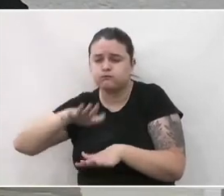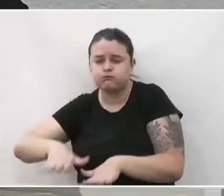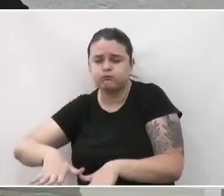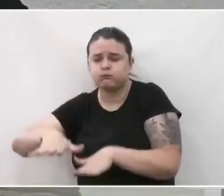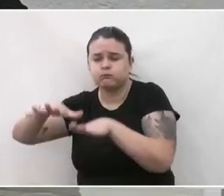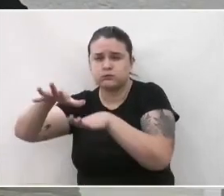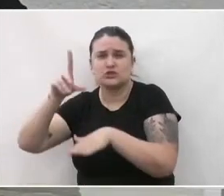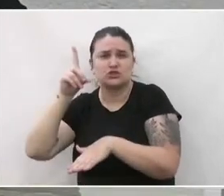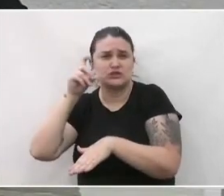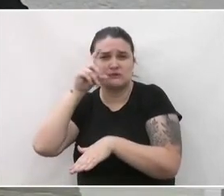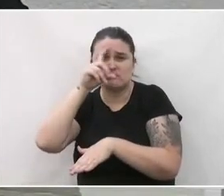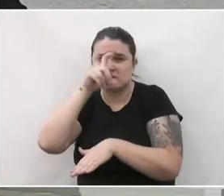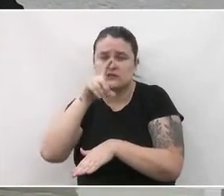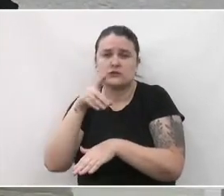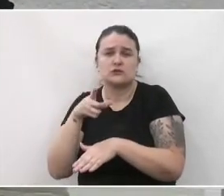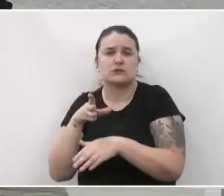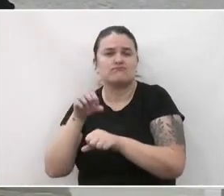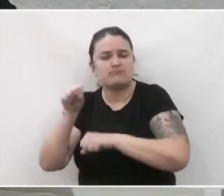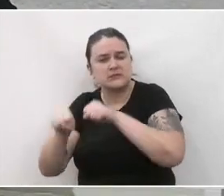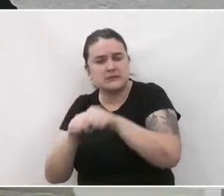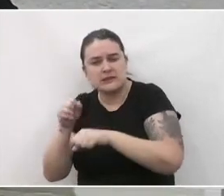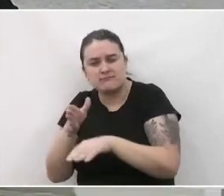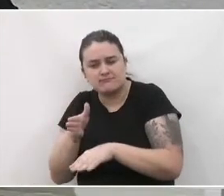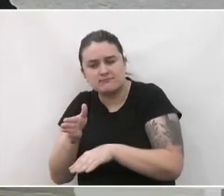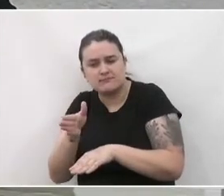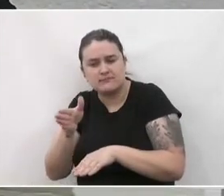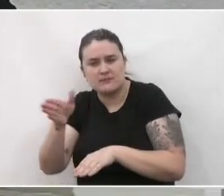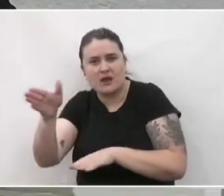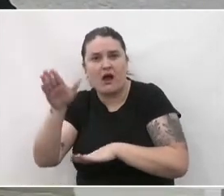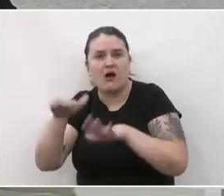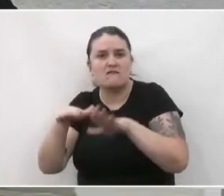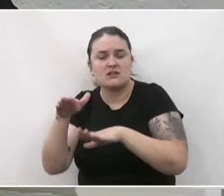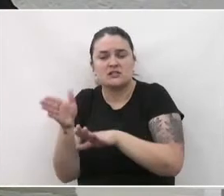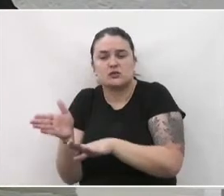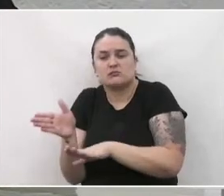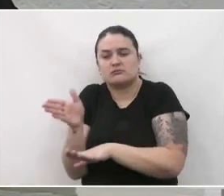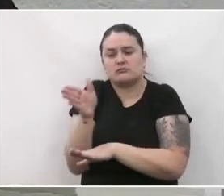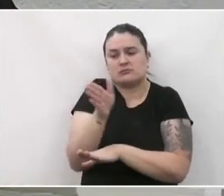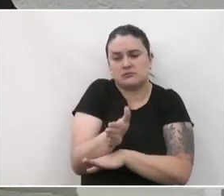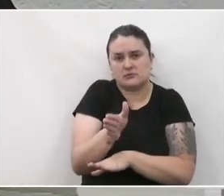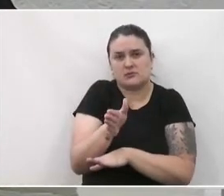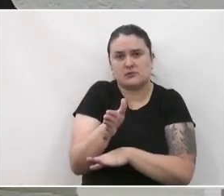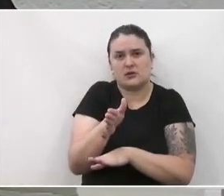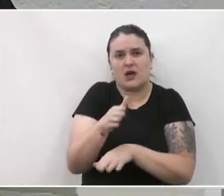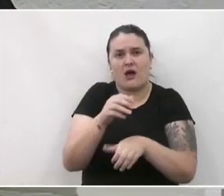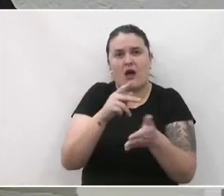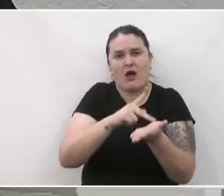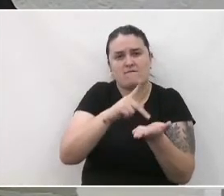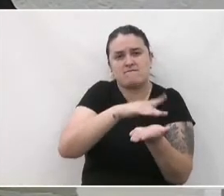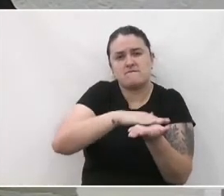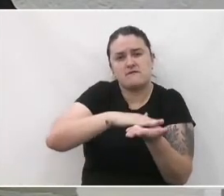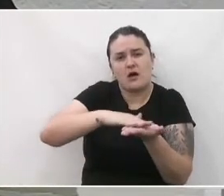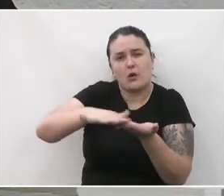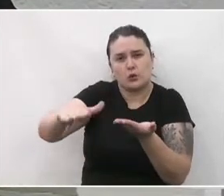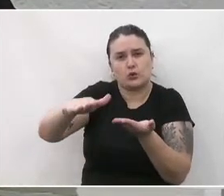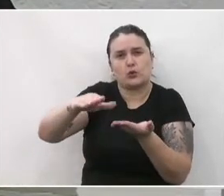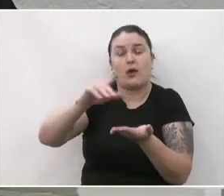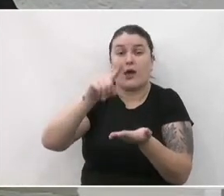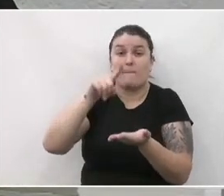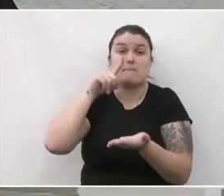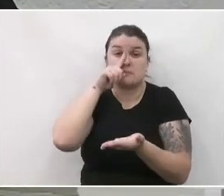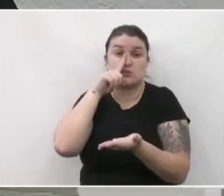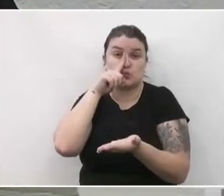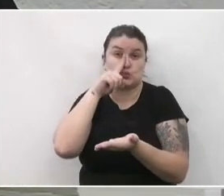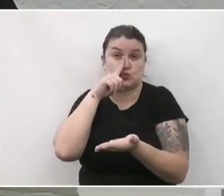e dificultam ainda mais o trajeto, obrigando os usuários a utilizar a pista de rodagem, colocando suas vidas em